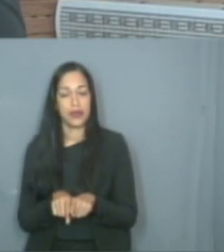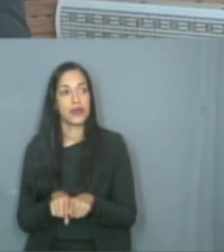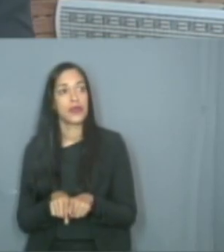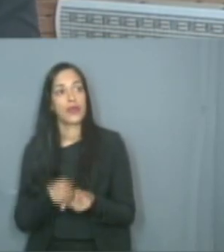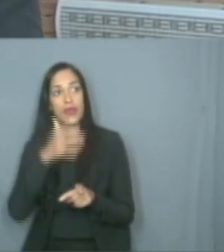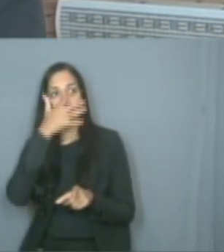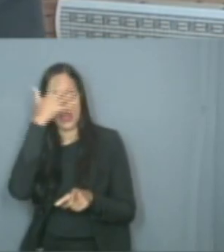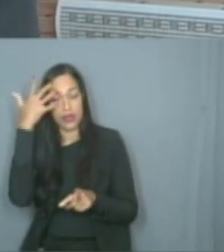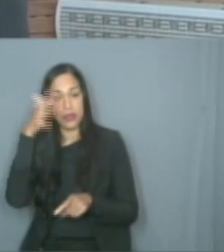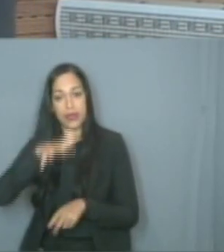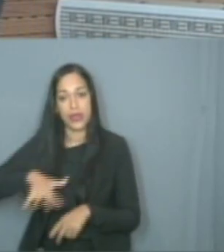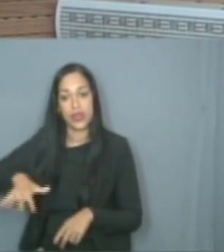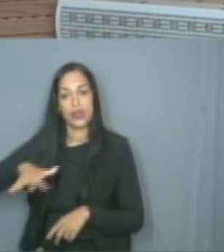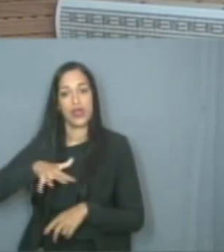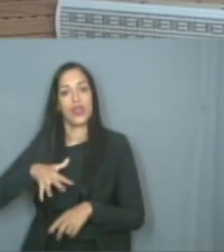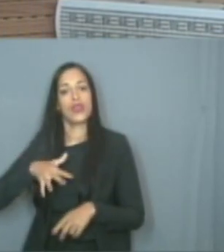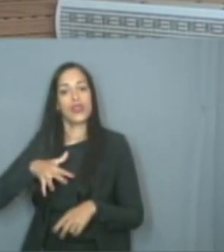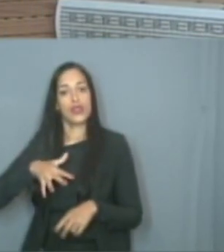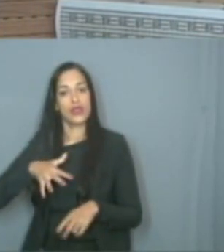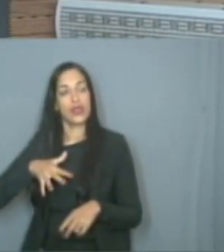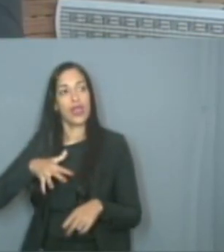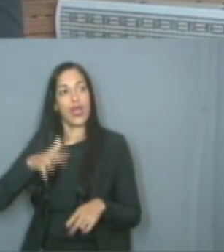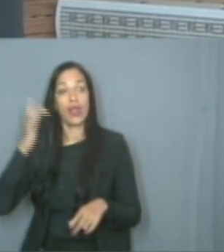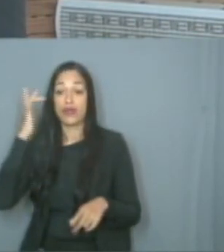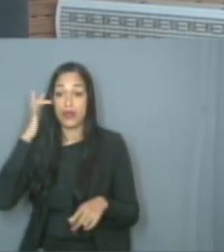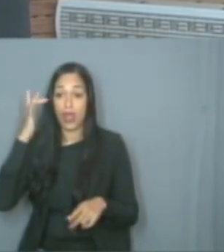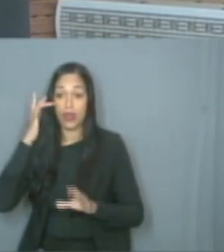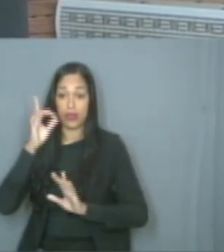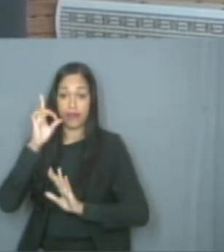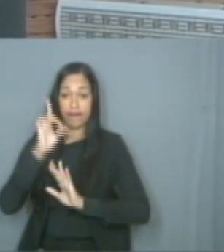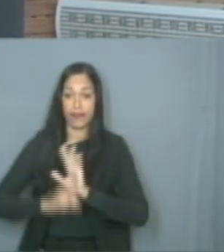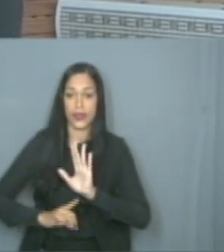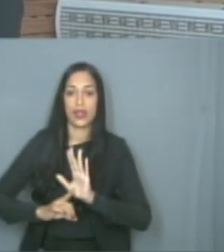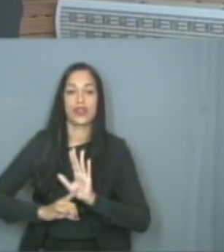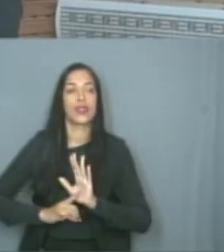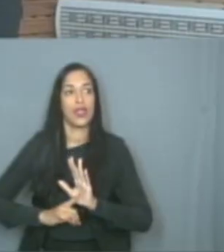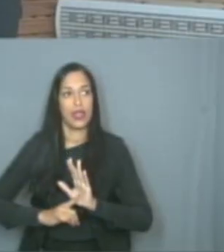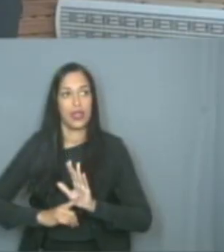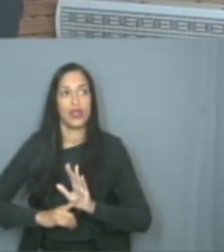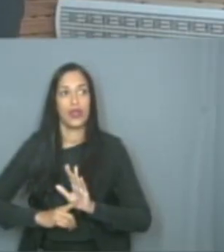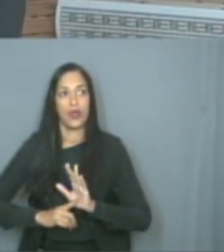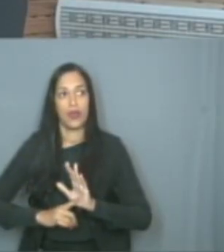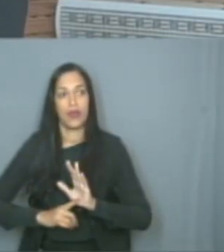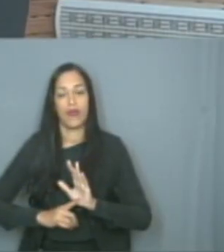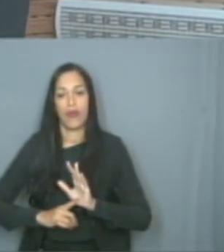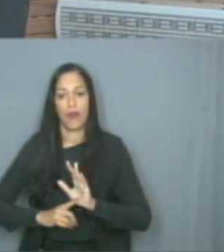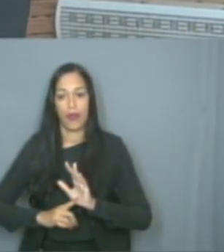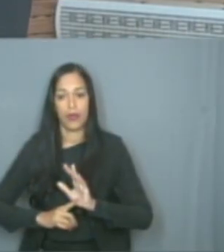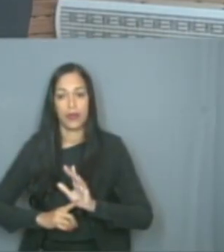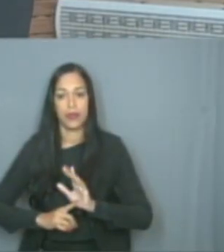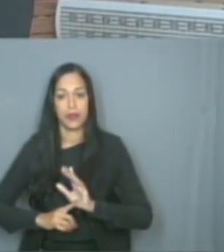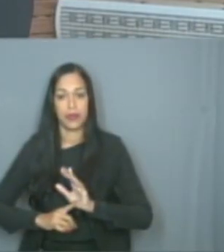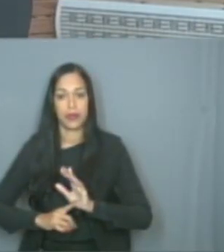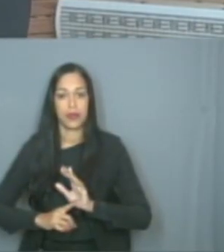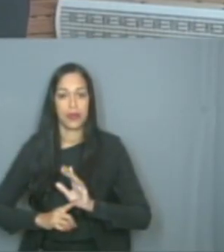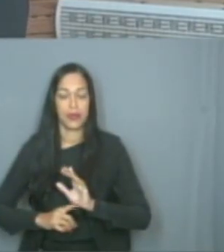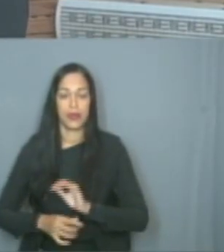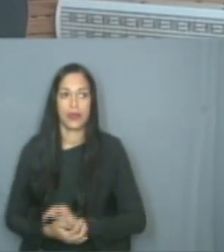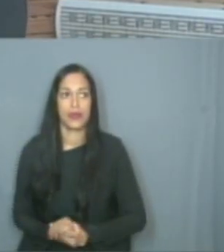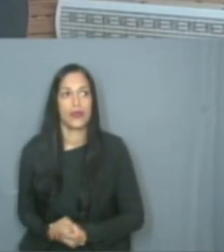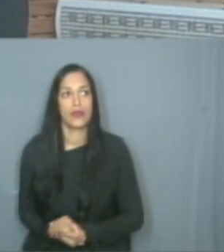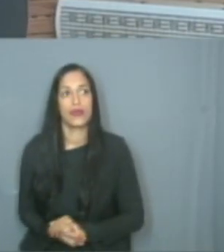as pessoas se acham no direito, algumas pessoas, vereador Rinaldo Júnior, às vezes puxam, vamos dizer